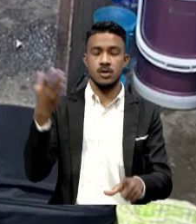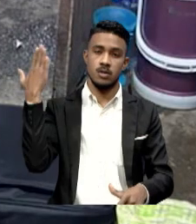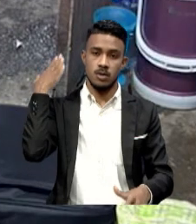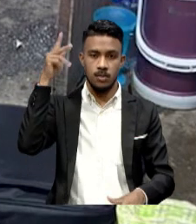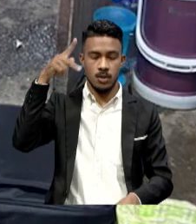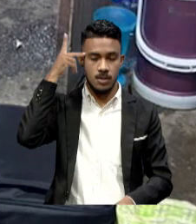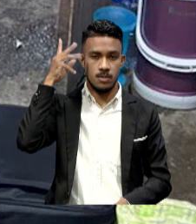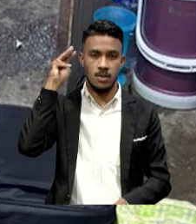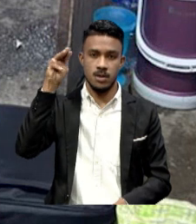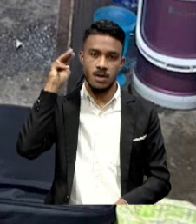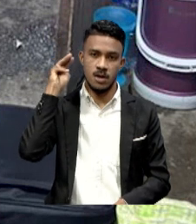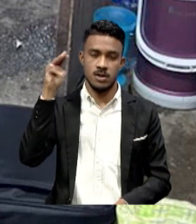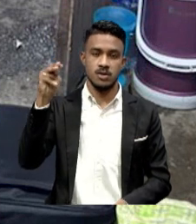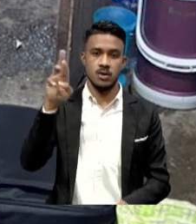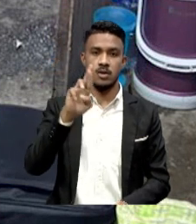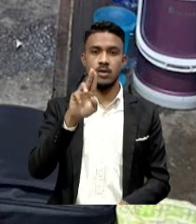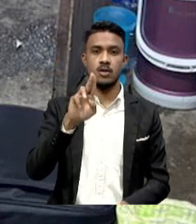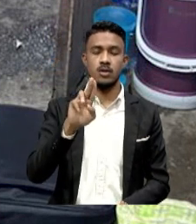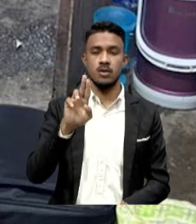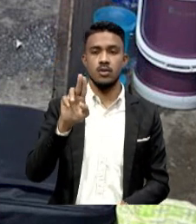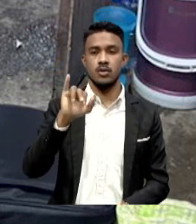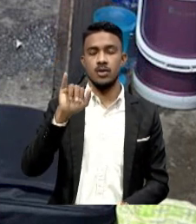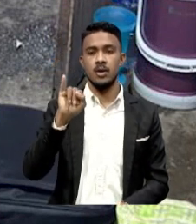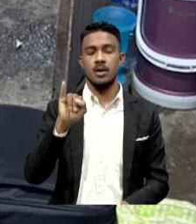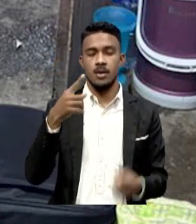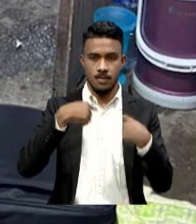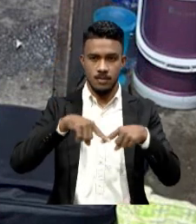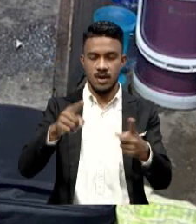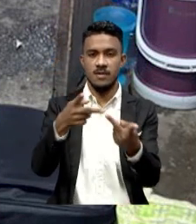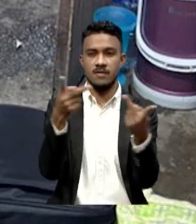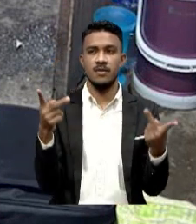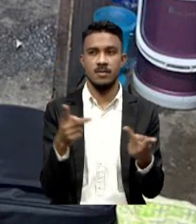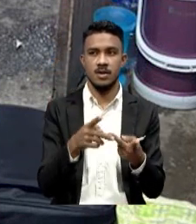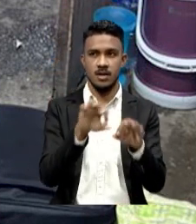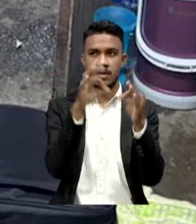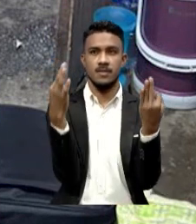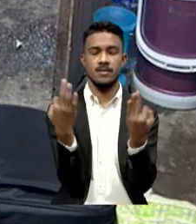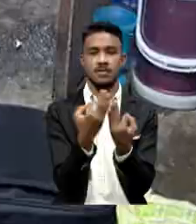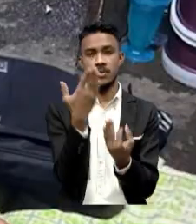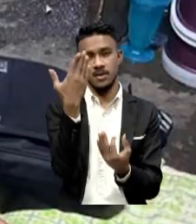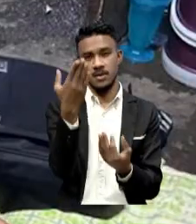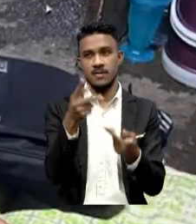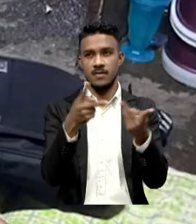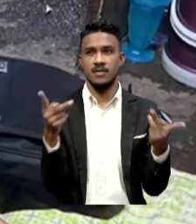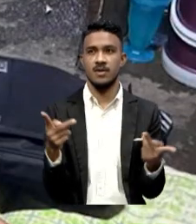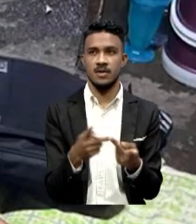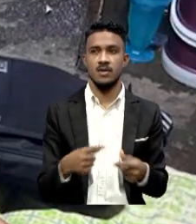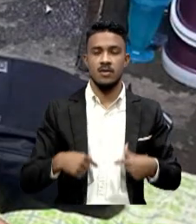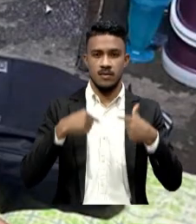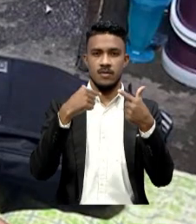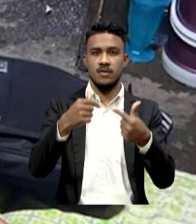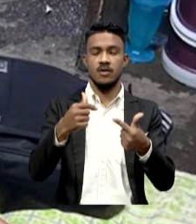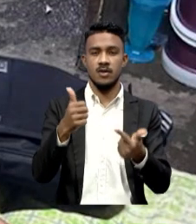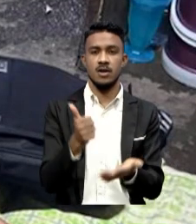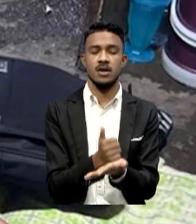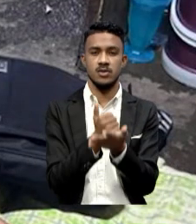Rui Maria de Araújo hakman ain hodi hakat toba familia vulnerável ne nia mahan fati. Fo tratamento saúde